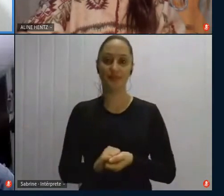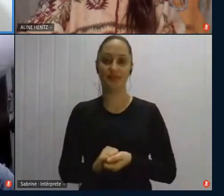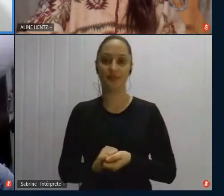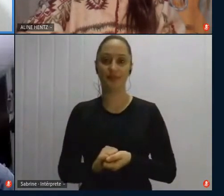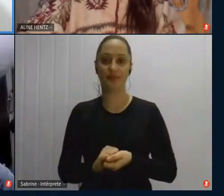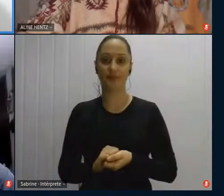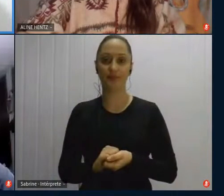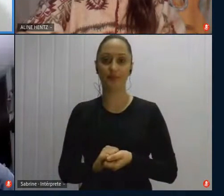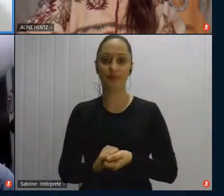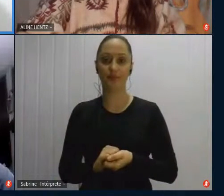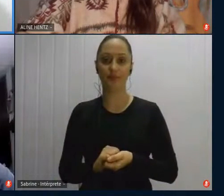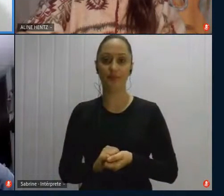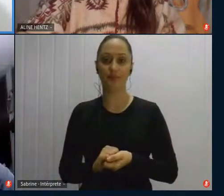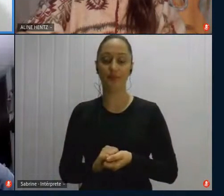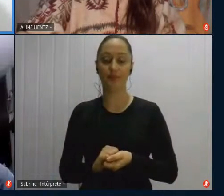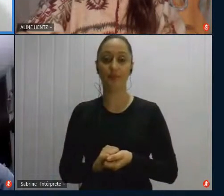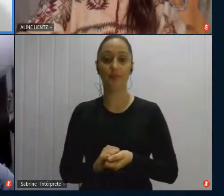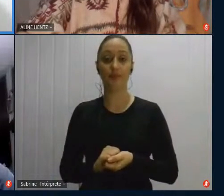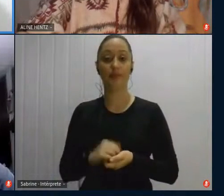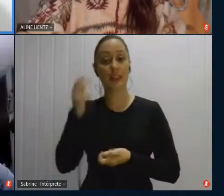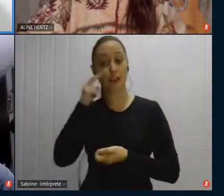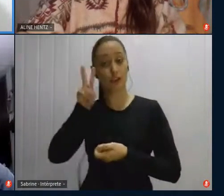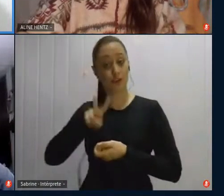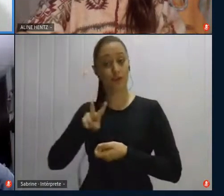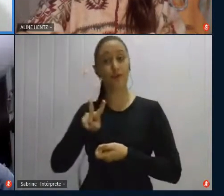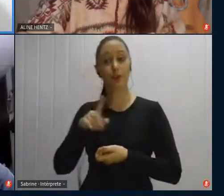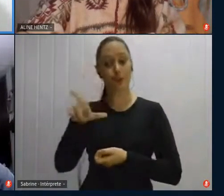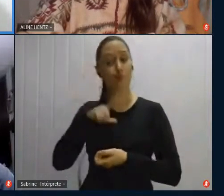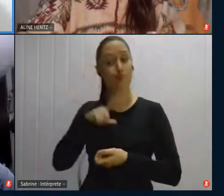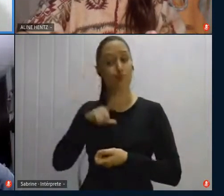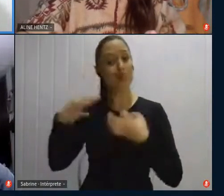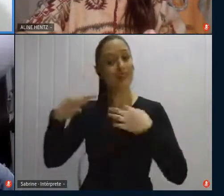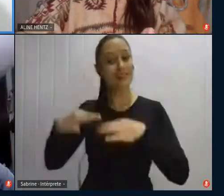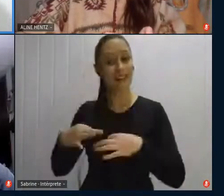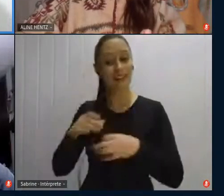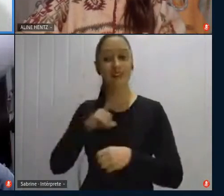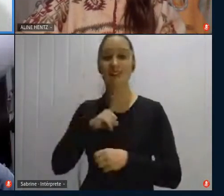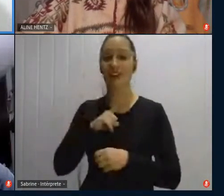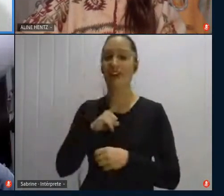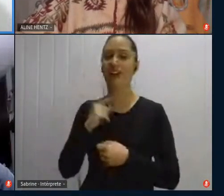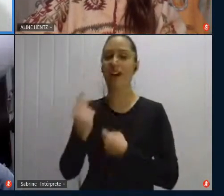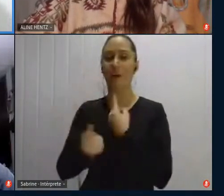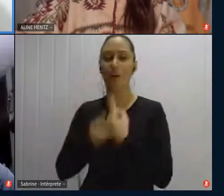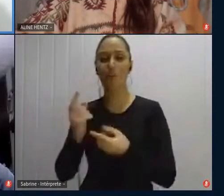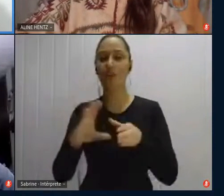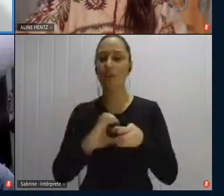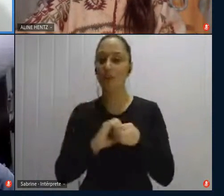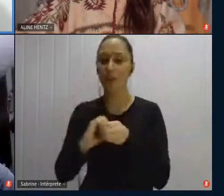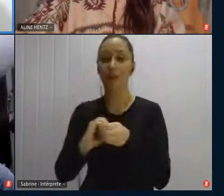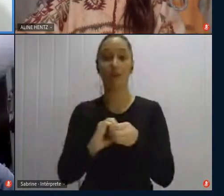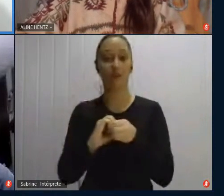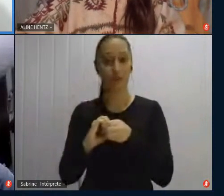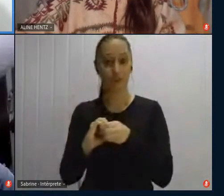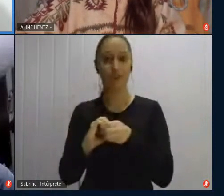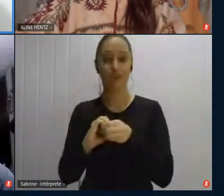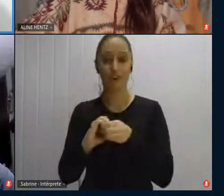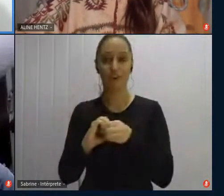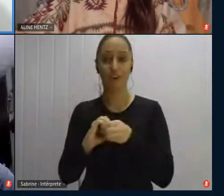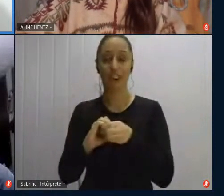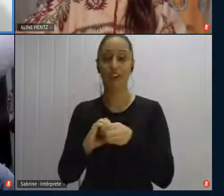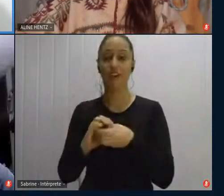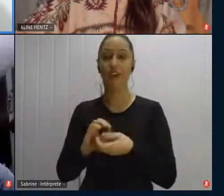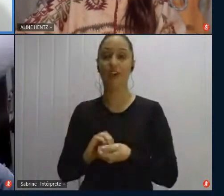né, e tem dado muito certo. Então, para algumas cooperativas e redes, a